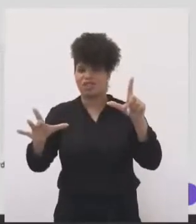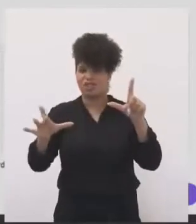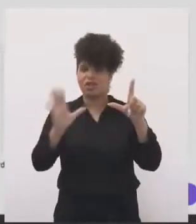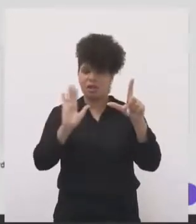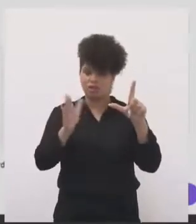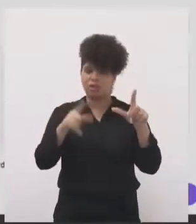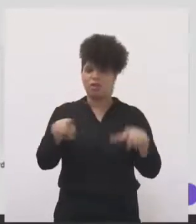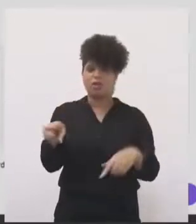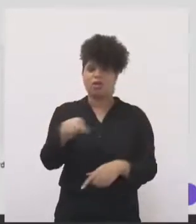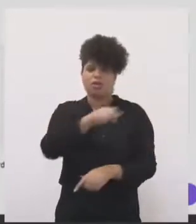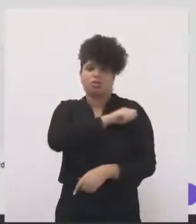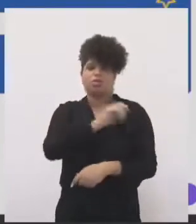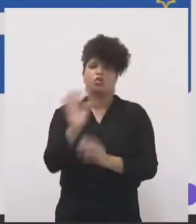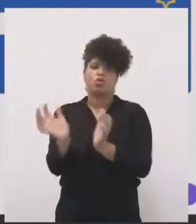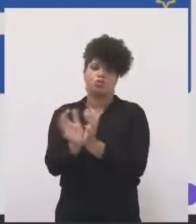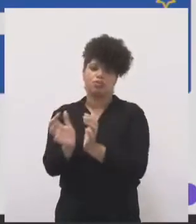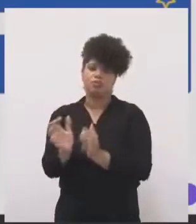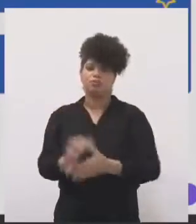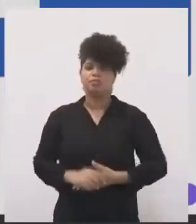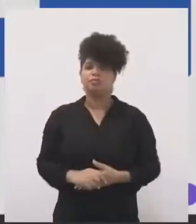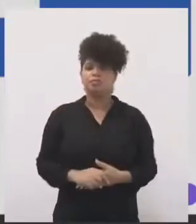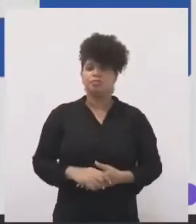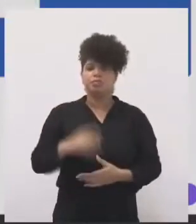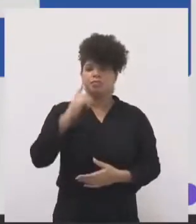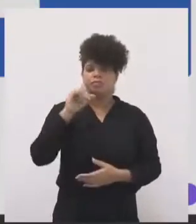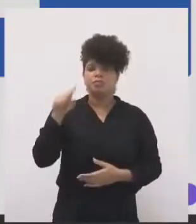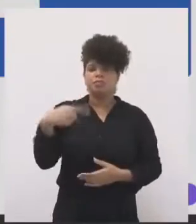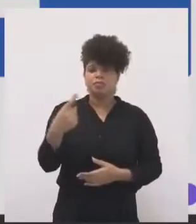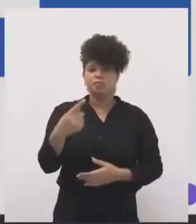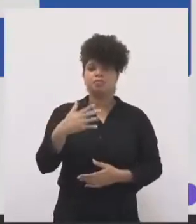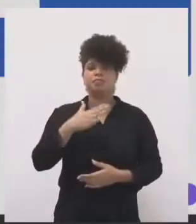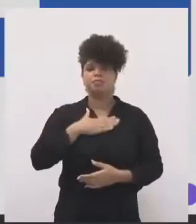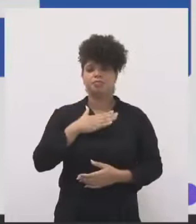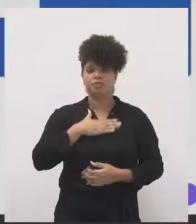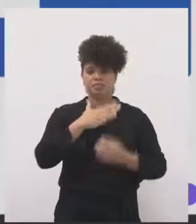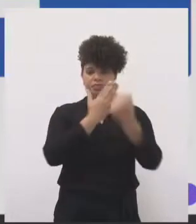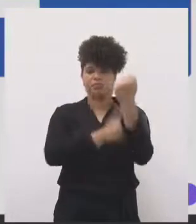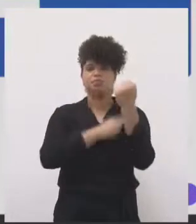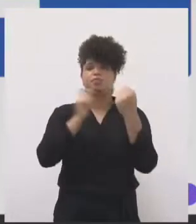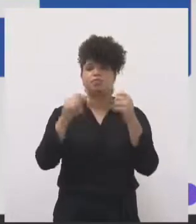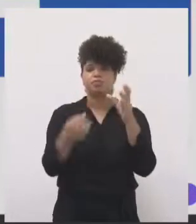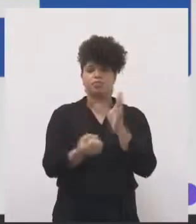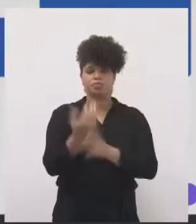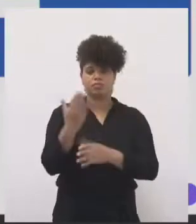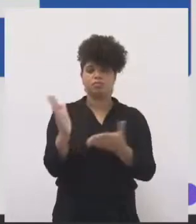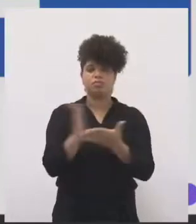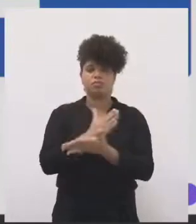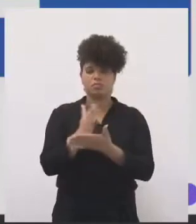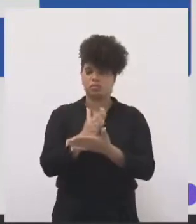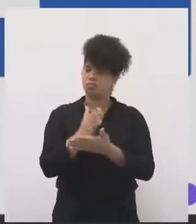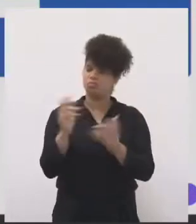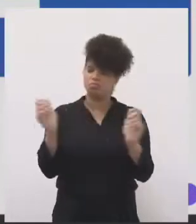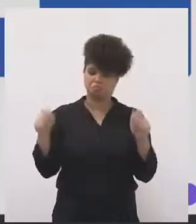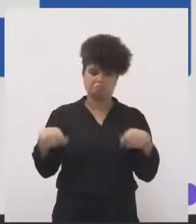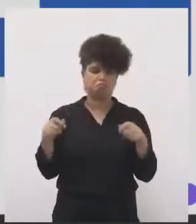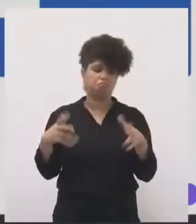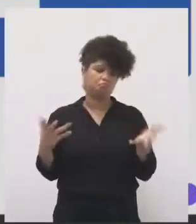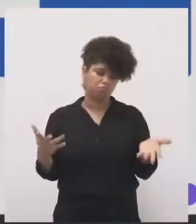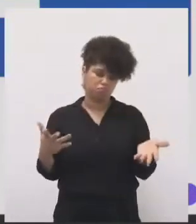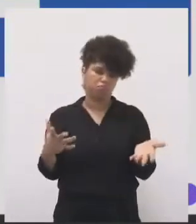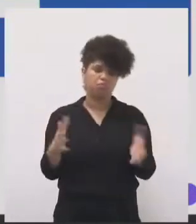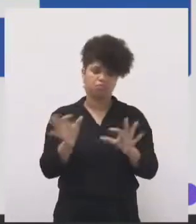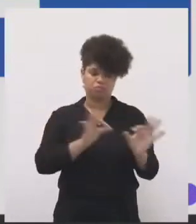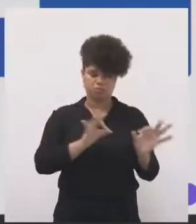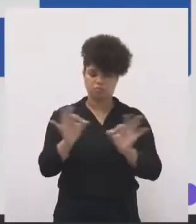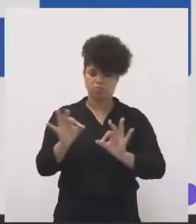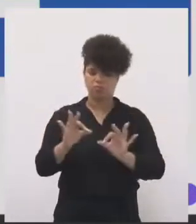turma. Em seguida, eu tenho as minhas pastas, que claro que eu posso criar pastas pela questão de organização, isso é